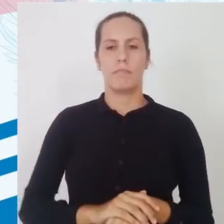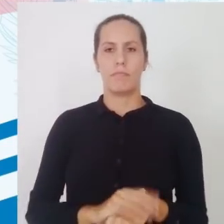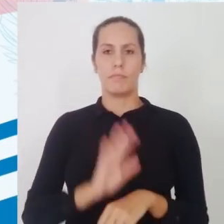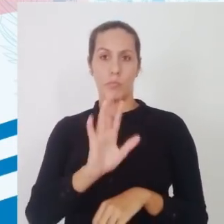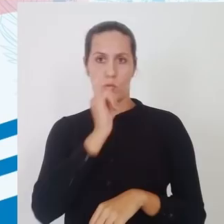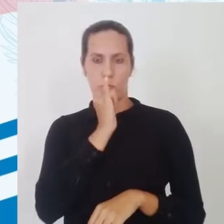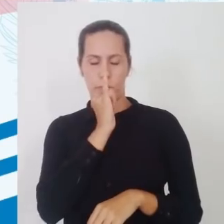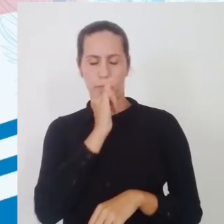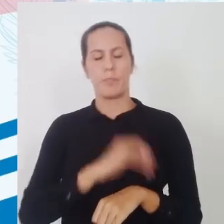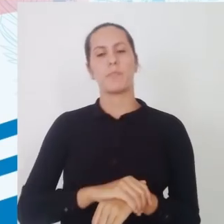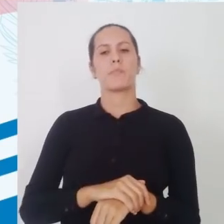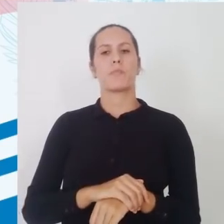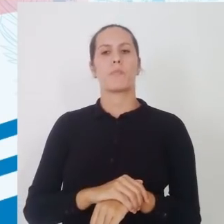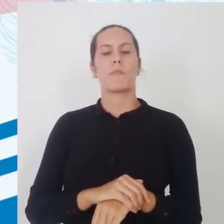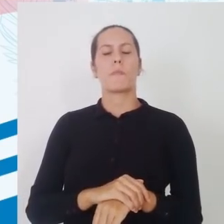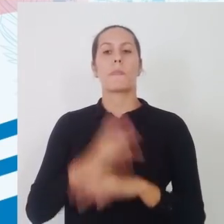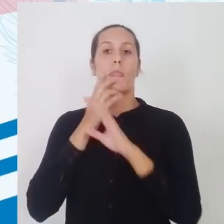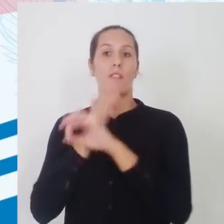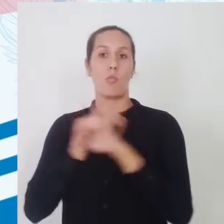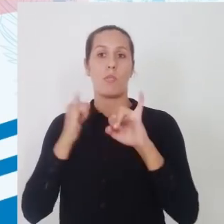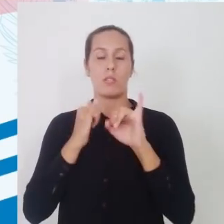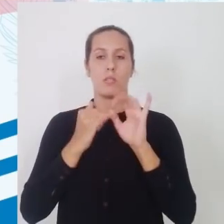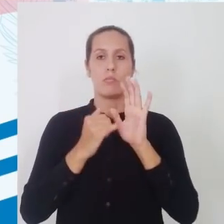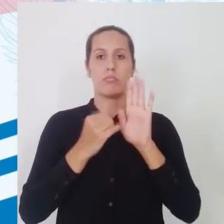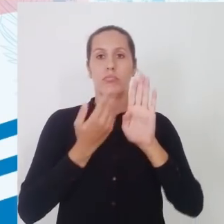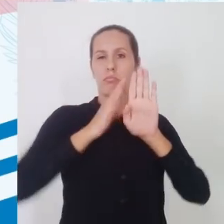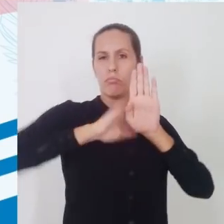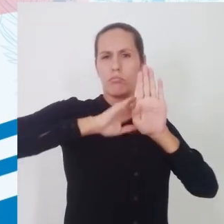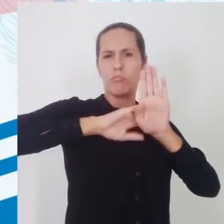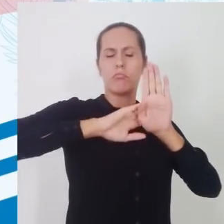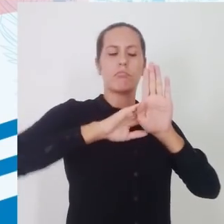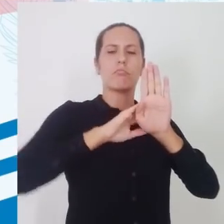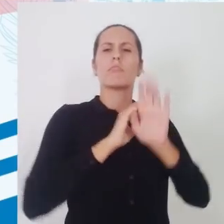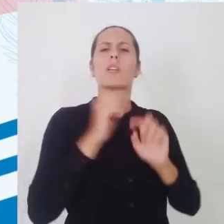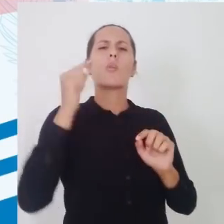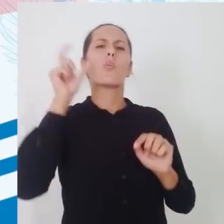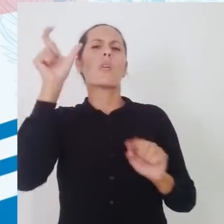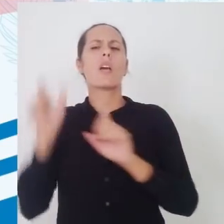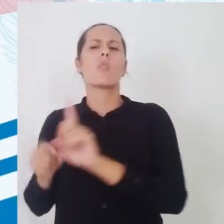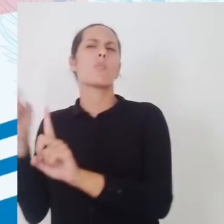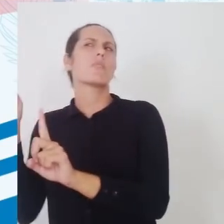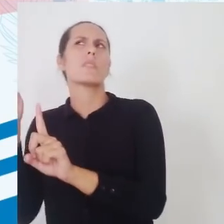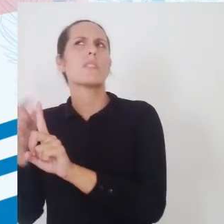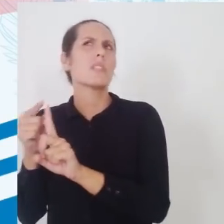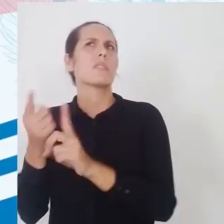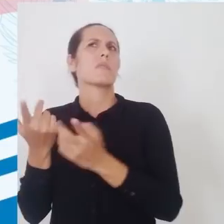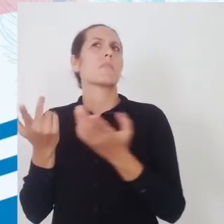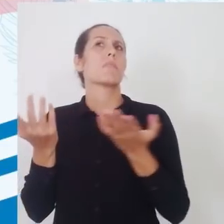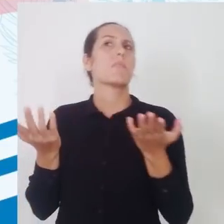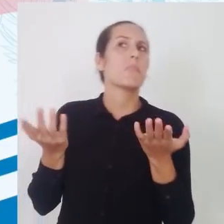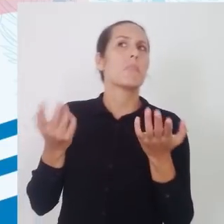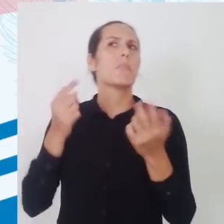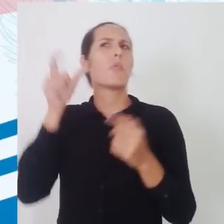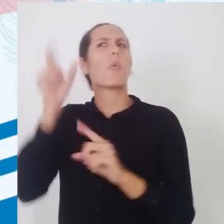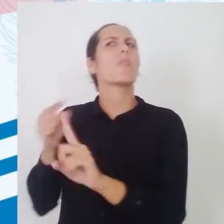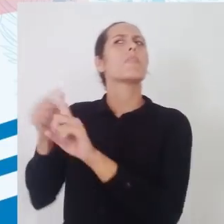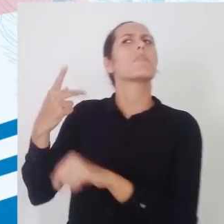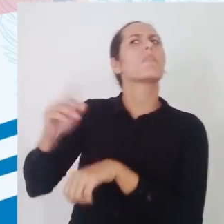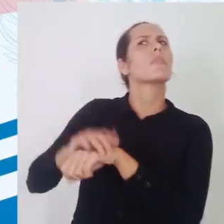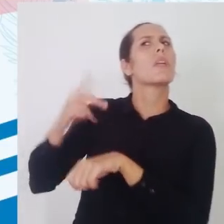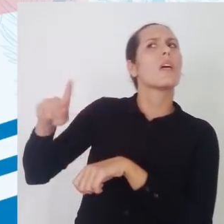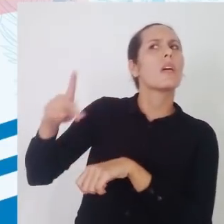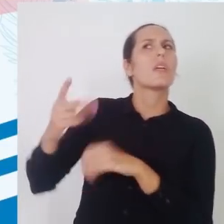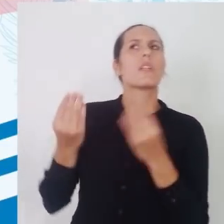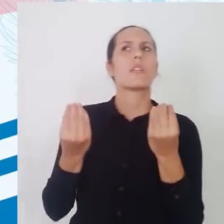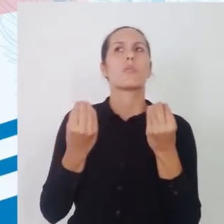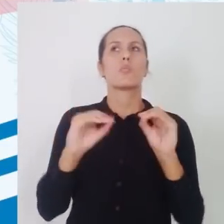tem conhecimentos prévios e foi buscar isso para poder deduzir aquilo dali a partir da interpretação da